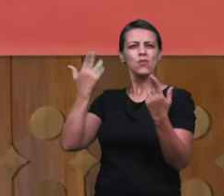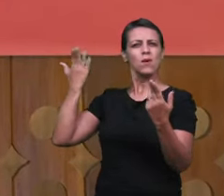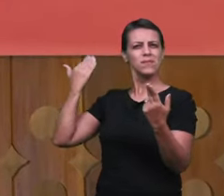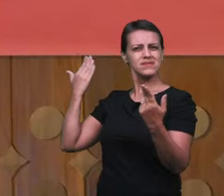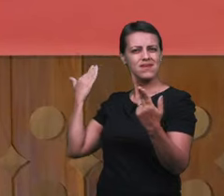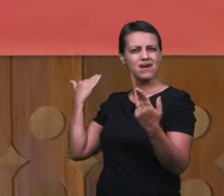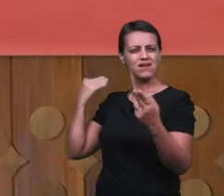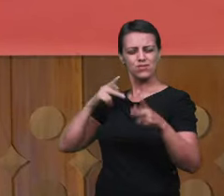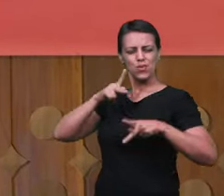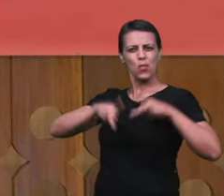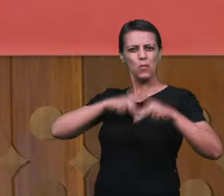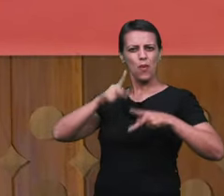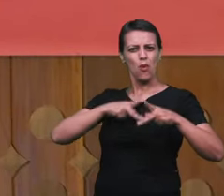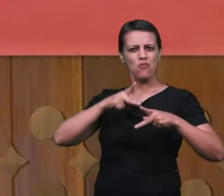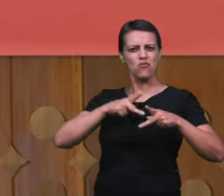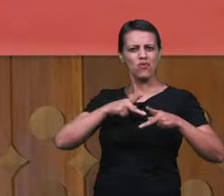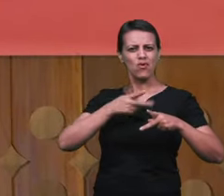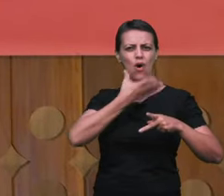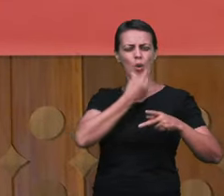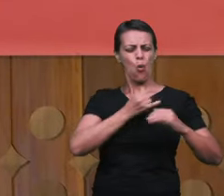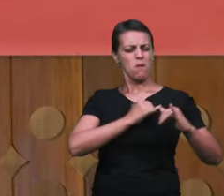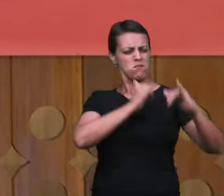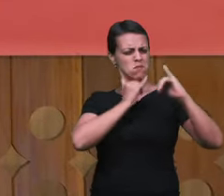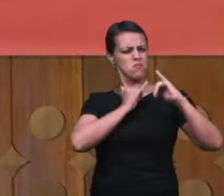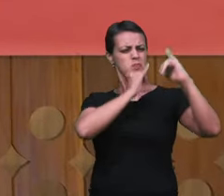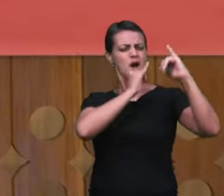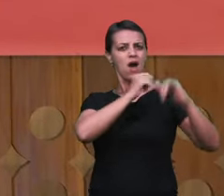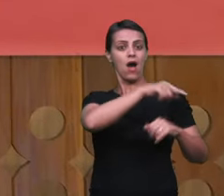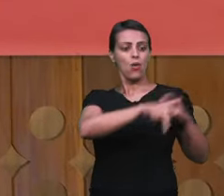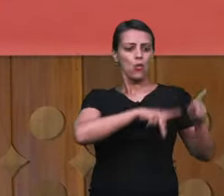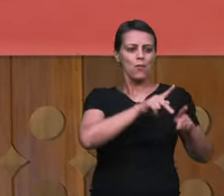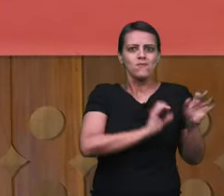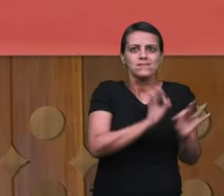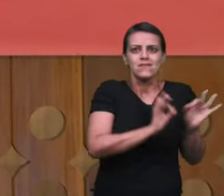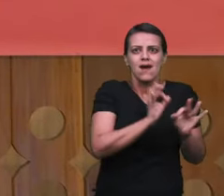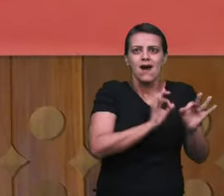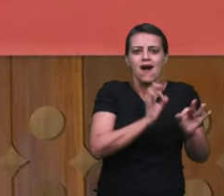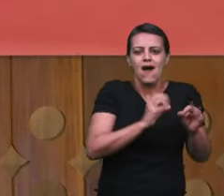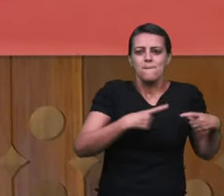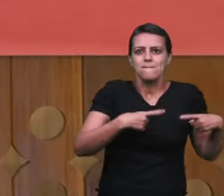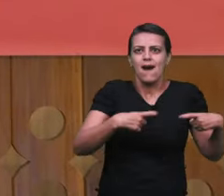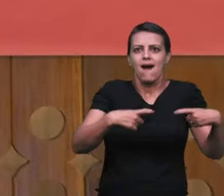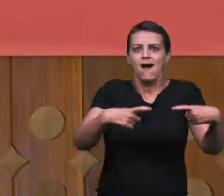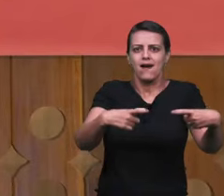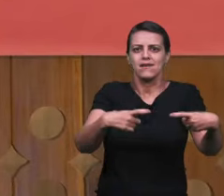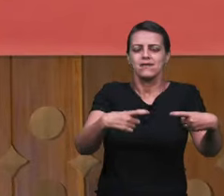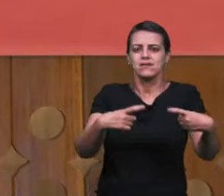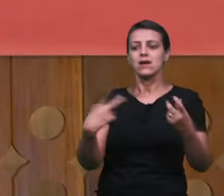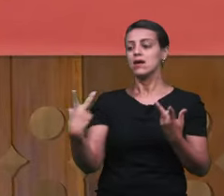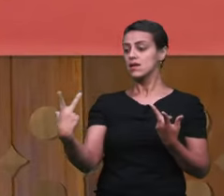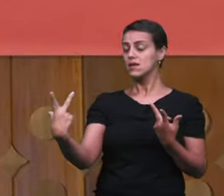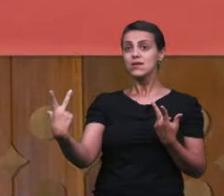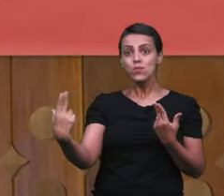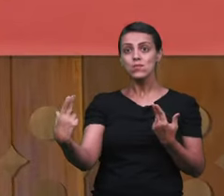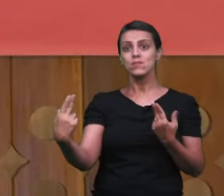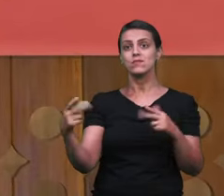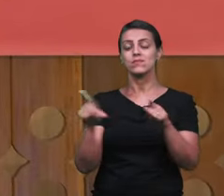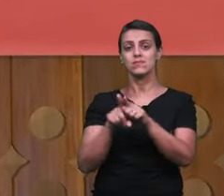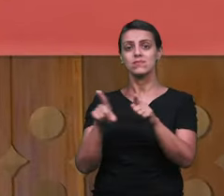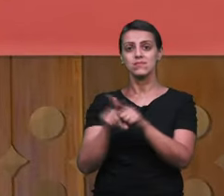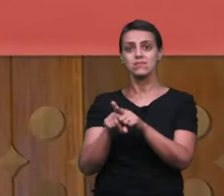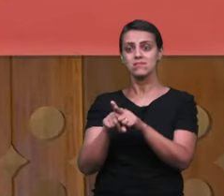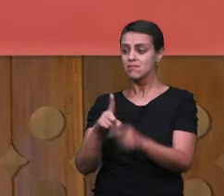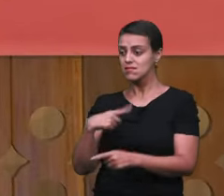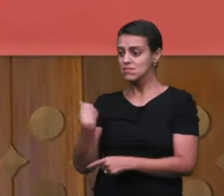batalha. E agora ele tem que estar atento ao toque de trombeta. Os sinais estão aí. Nós não estamos trazendo